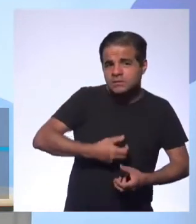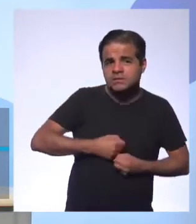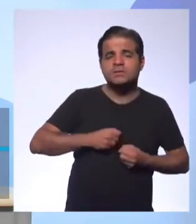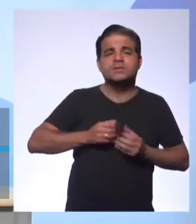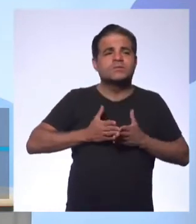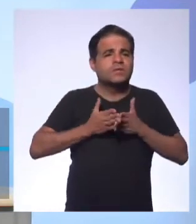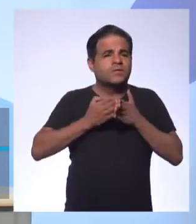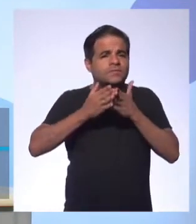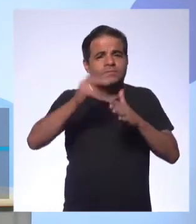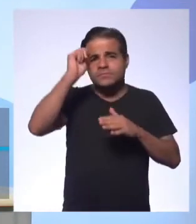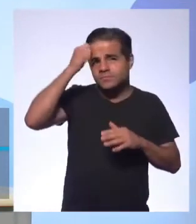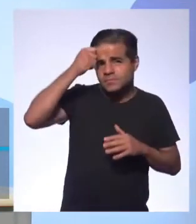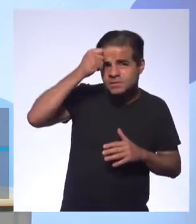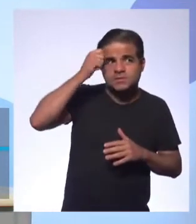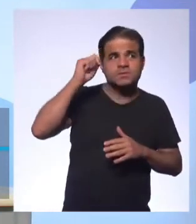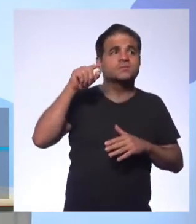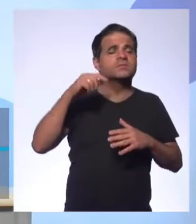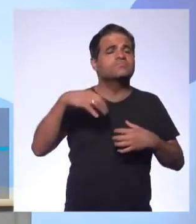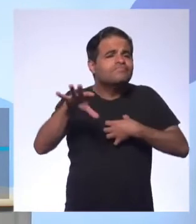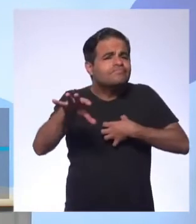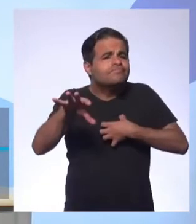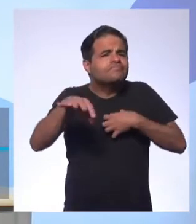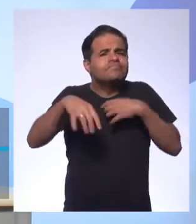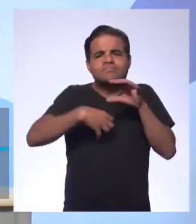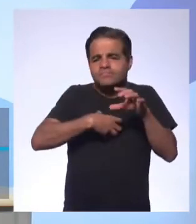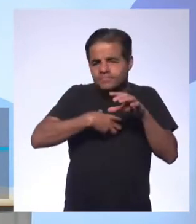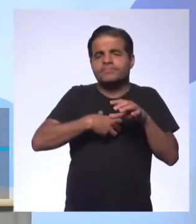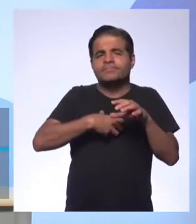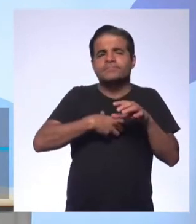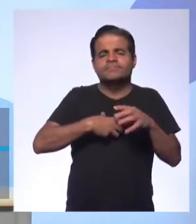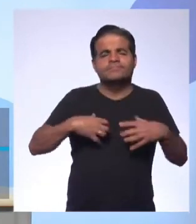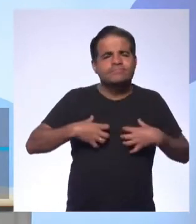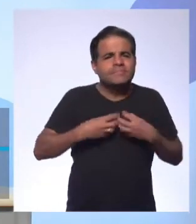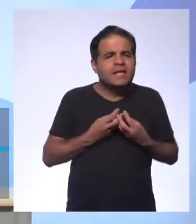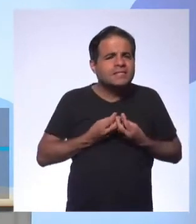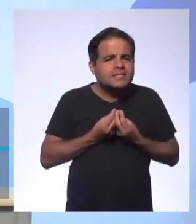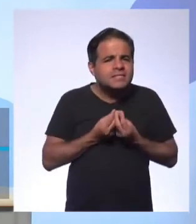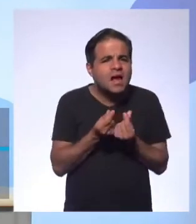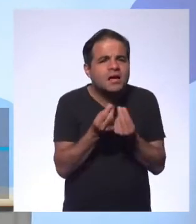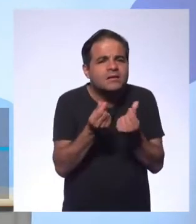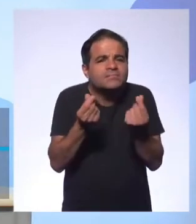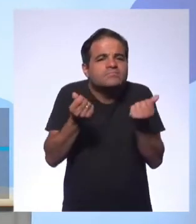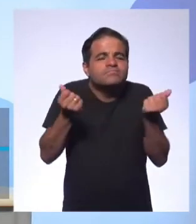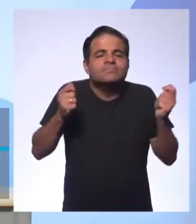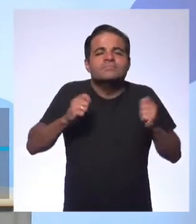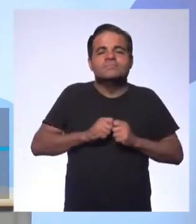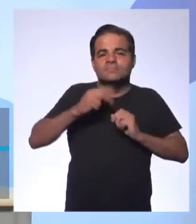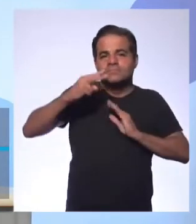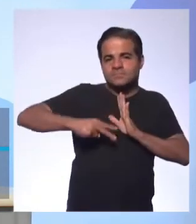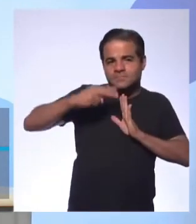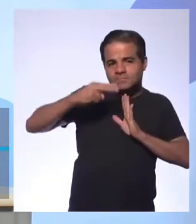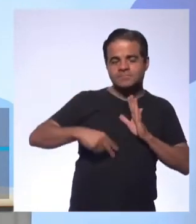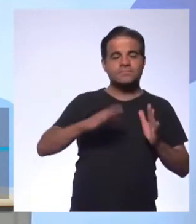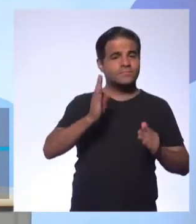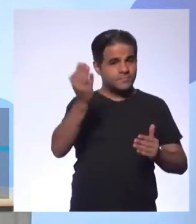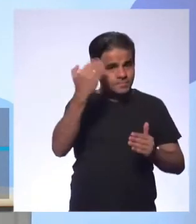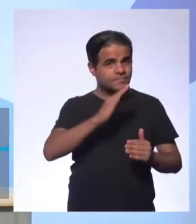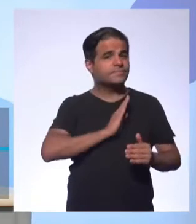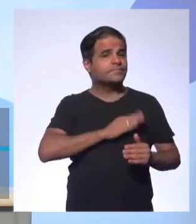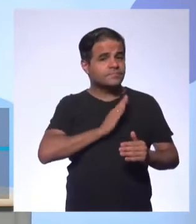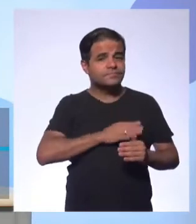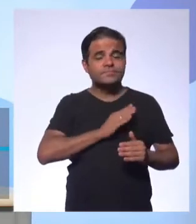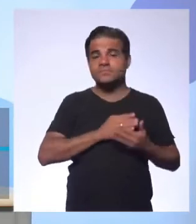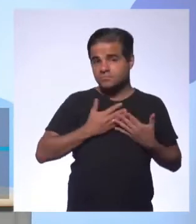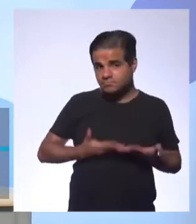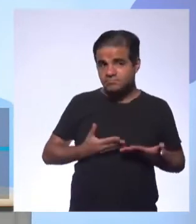Negreiro, de Castro Alves, se coloquem nesse lugar, né, de sensibilidade, de fazer uma leitura com o coração mesmo,